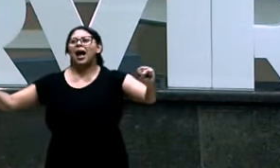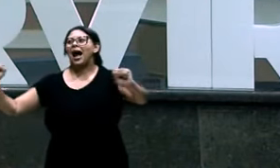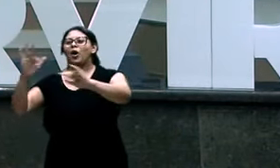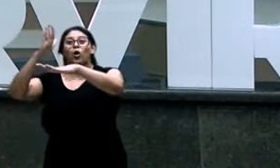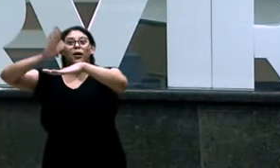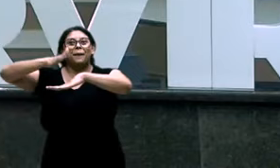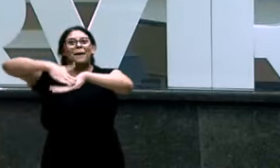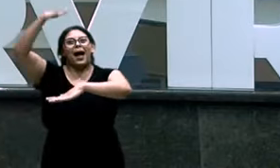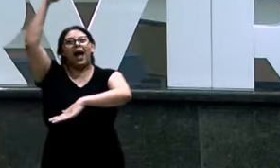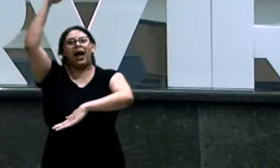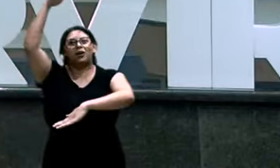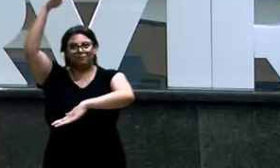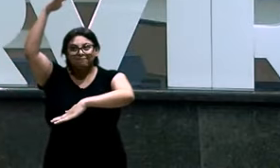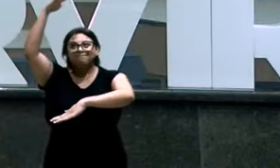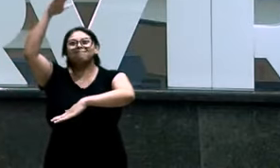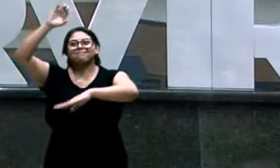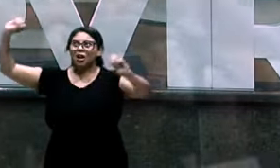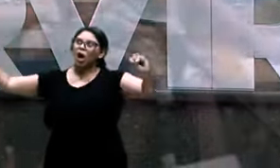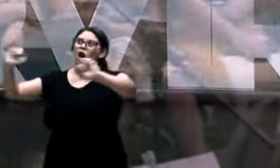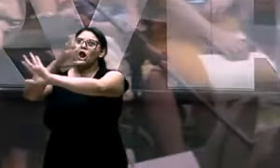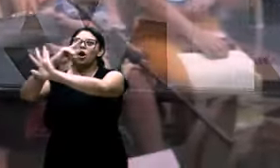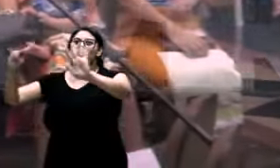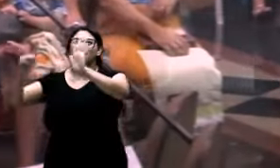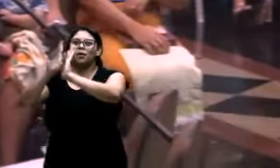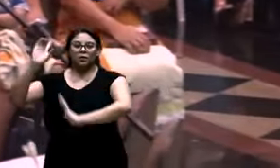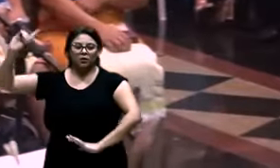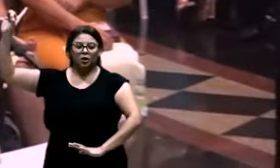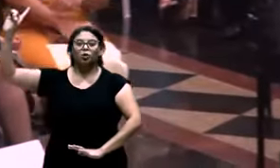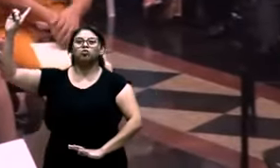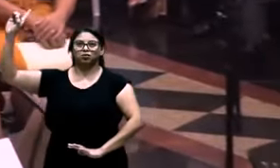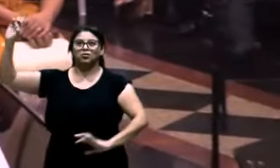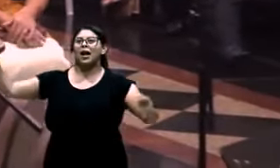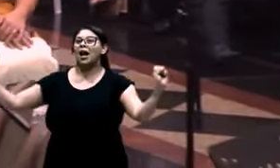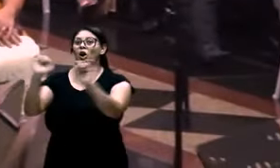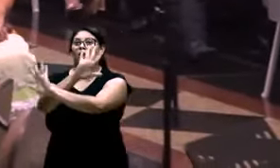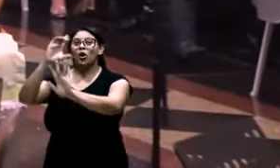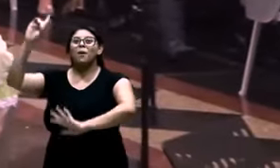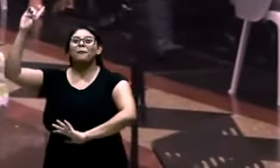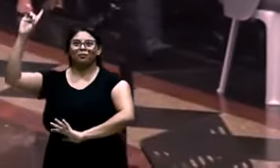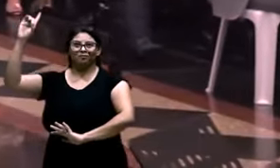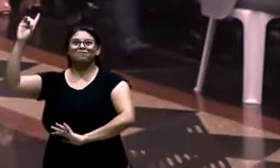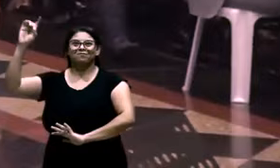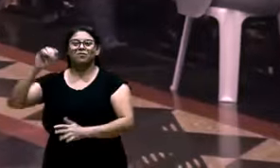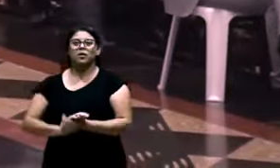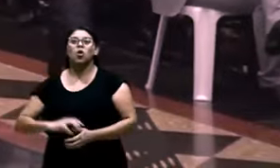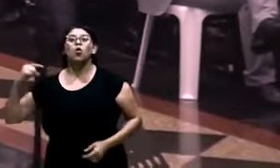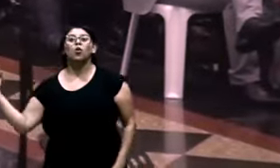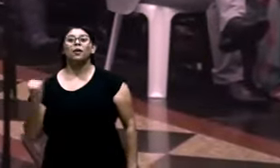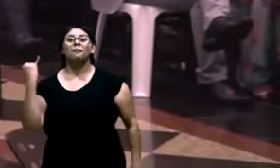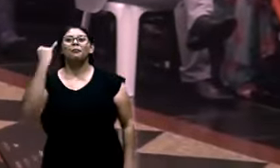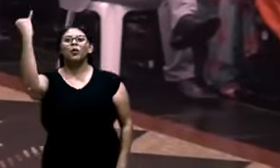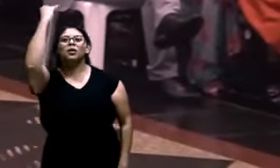glória. Alguém entendeu? Levanta uma mão. A glória, o que vale é a glória do lado